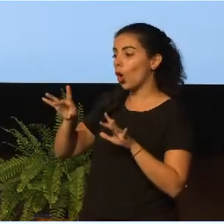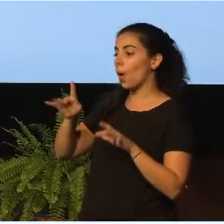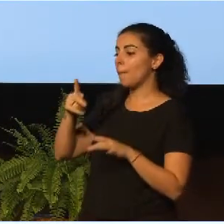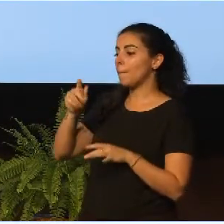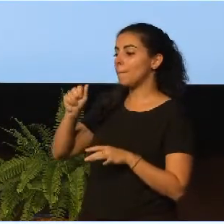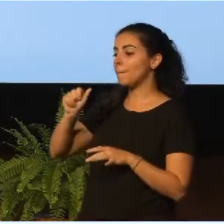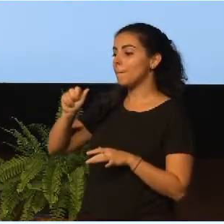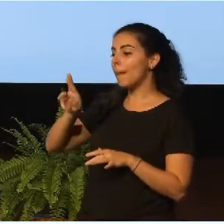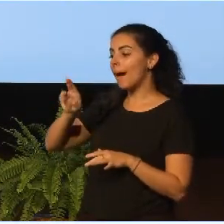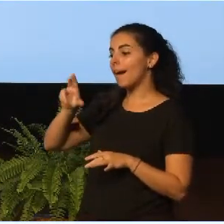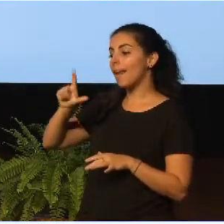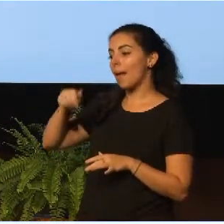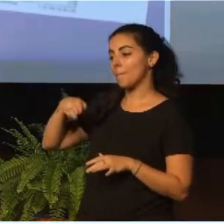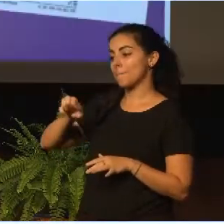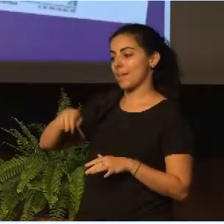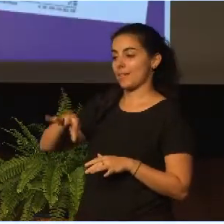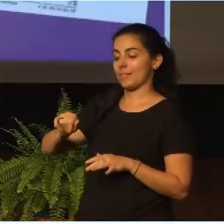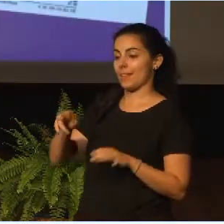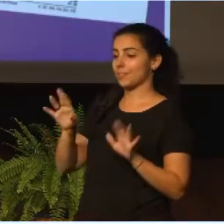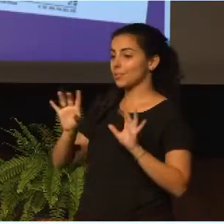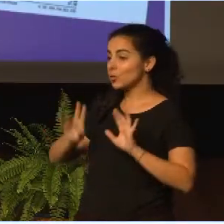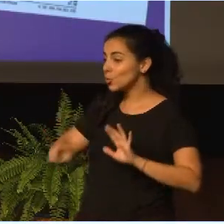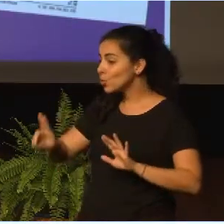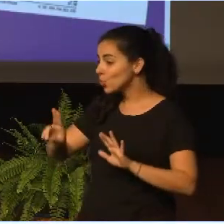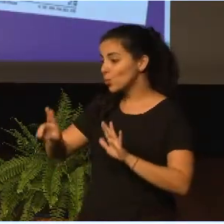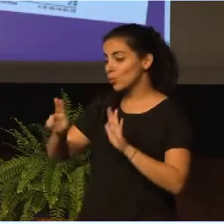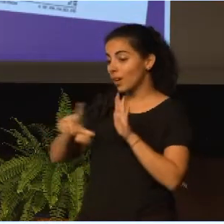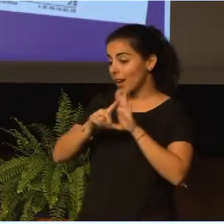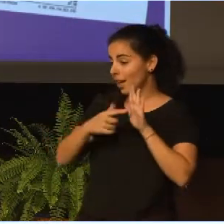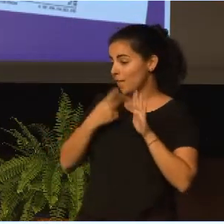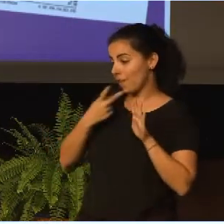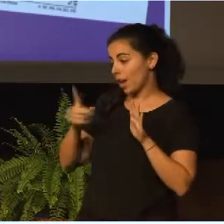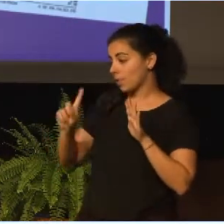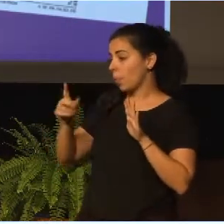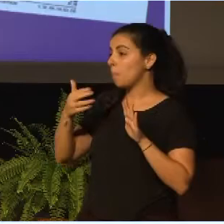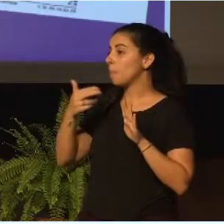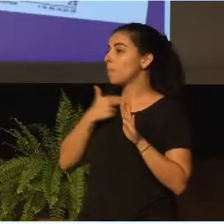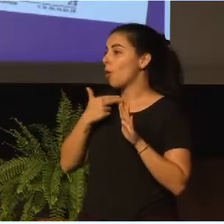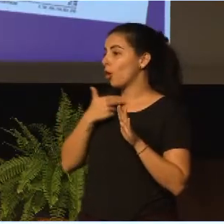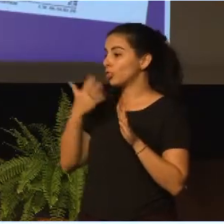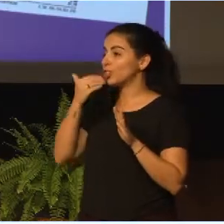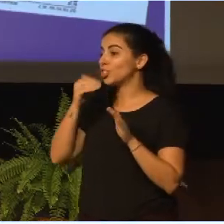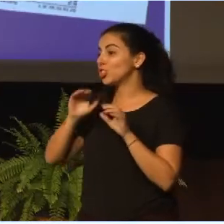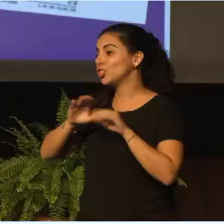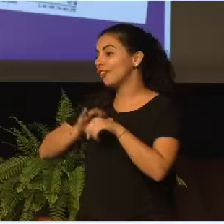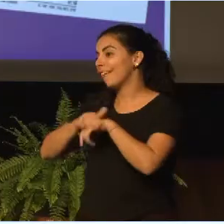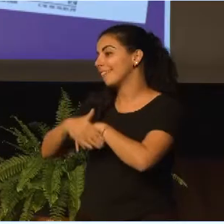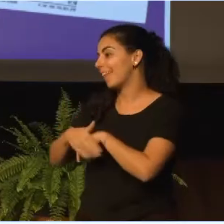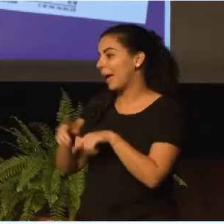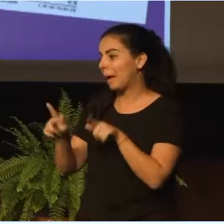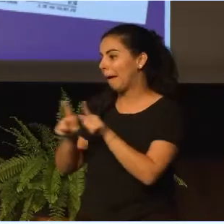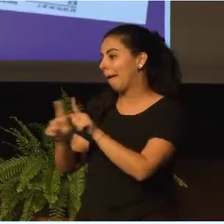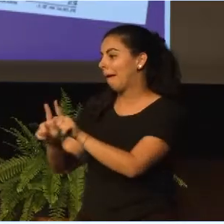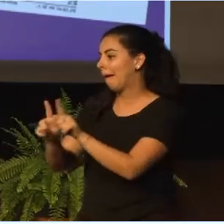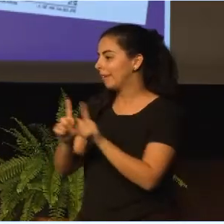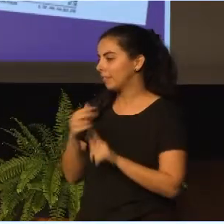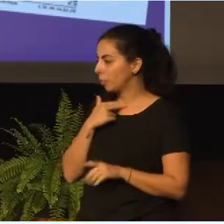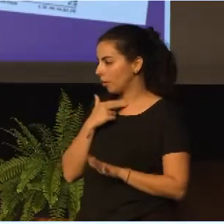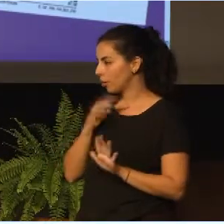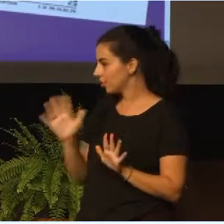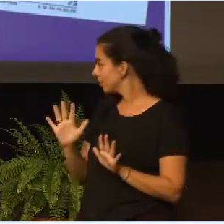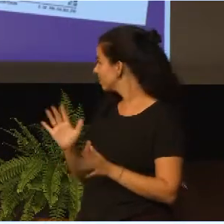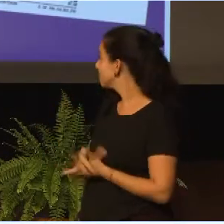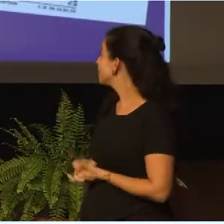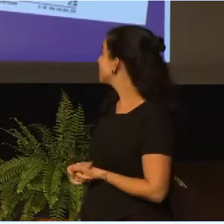aí a galera caiu matando nele e a gente deu a base para essa galera. Quando a gente dá a base para a galera, acontece coisas assim, ó. O